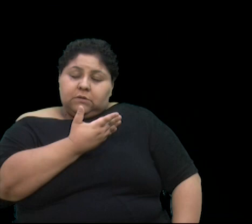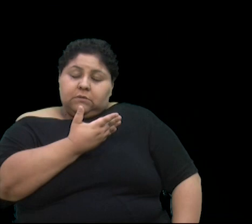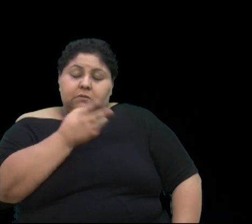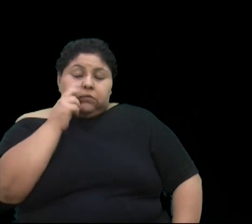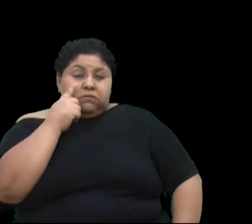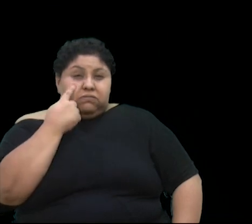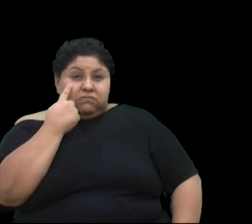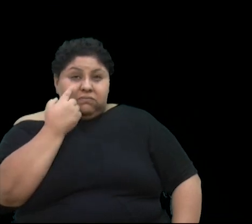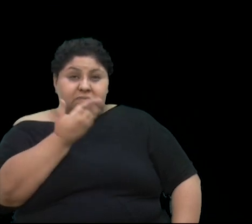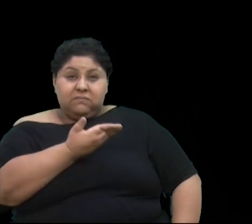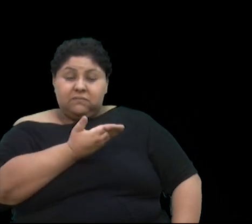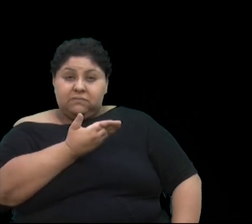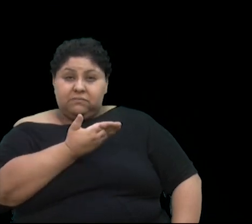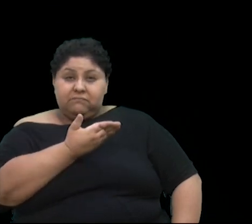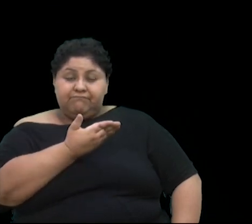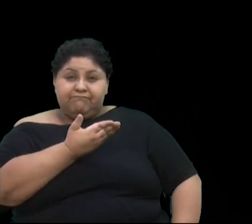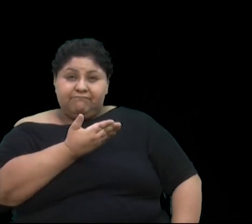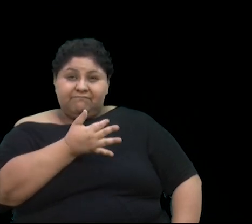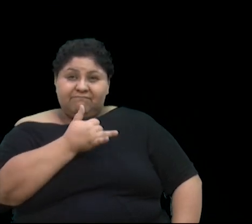aí.